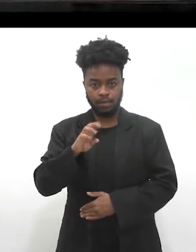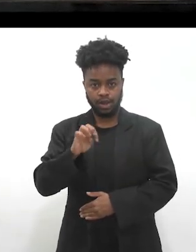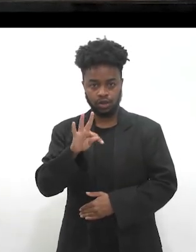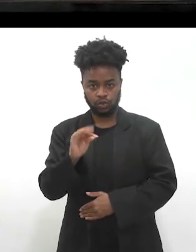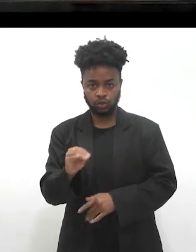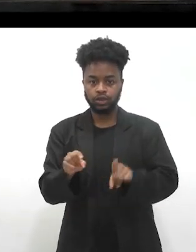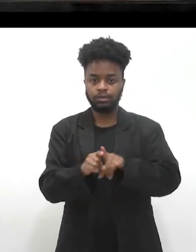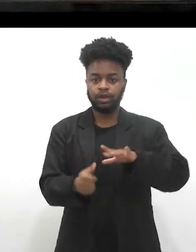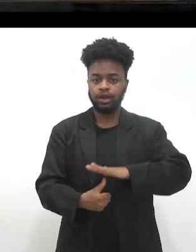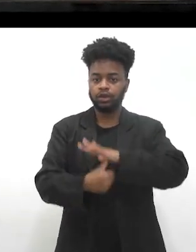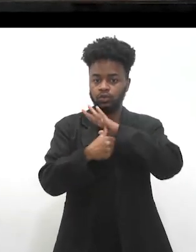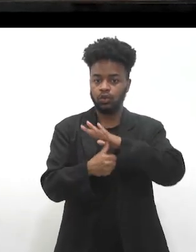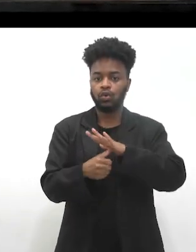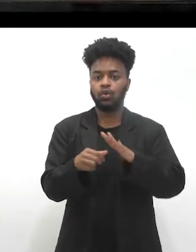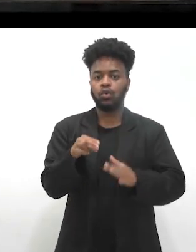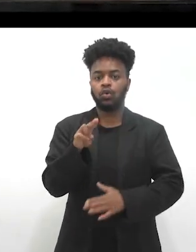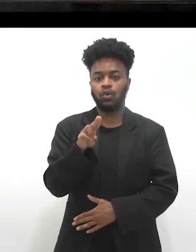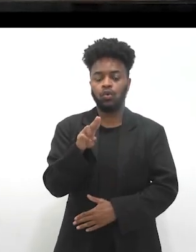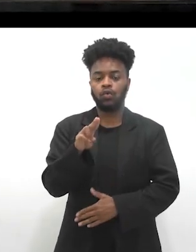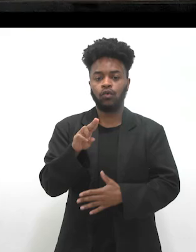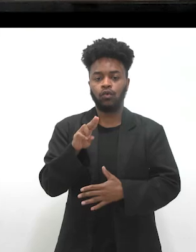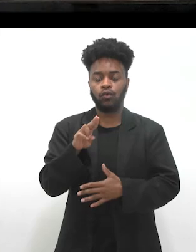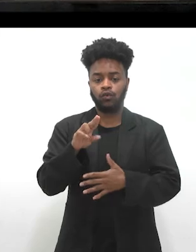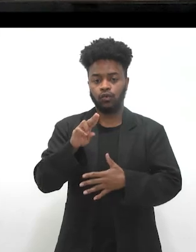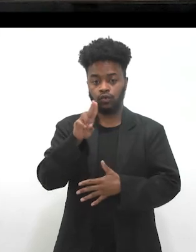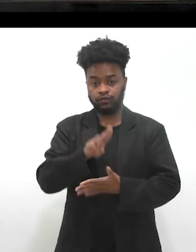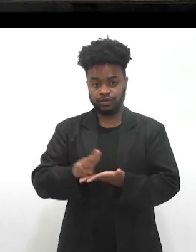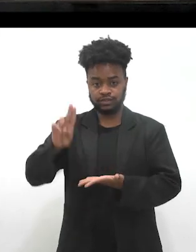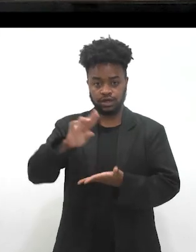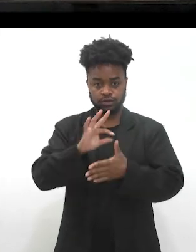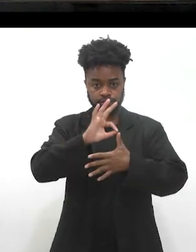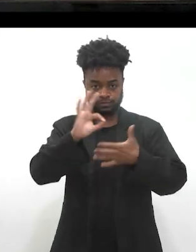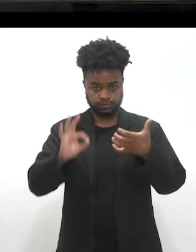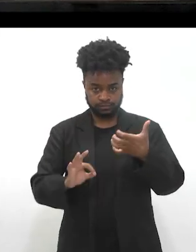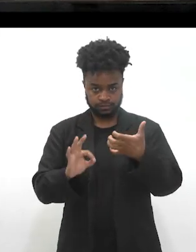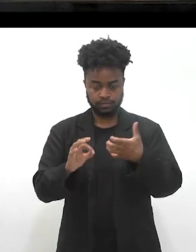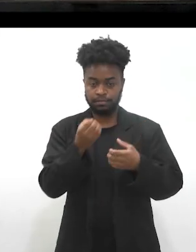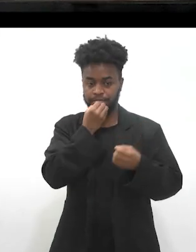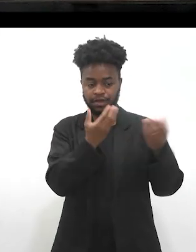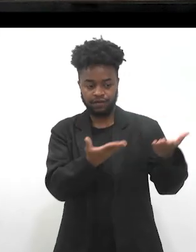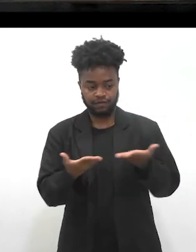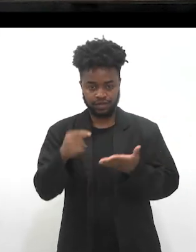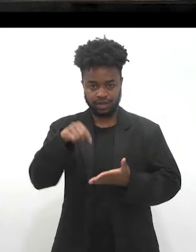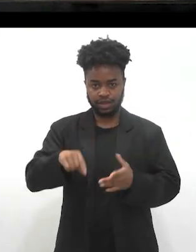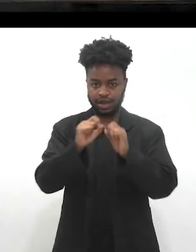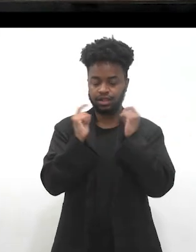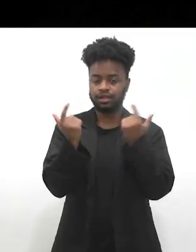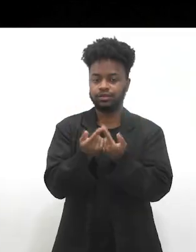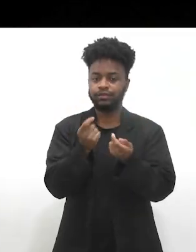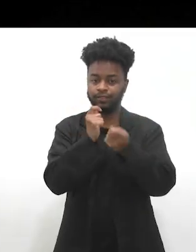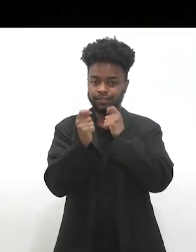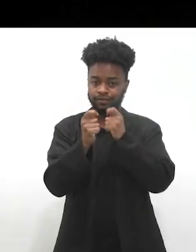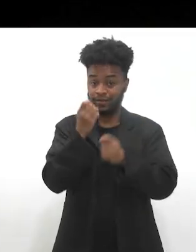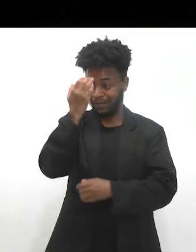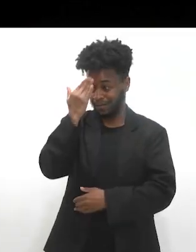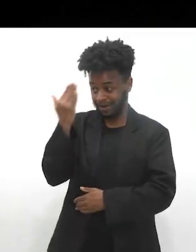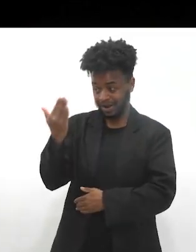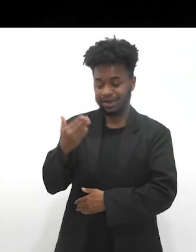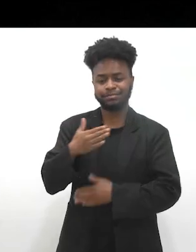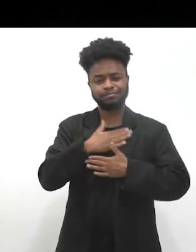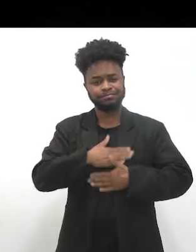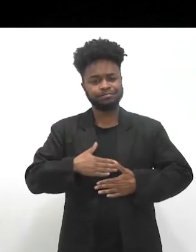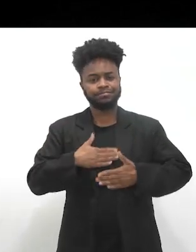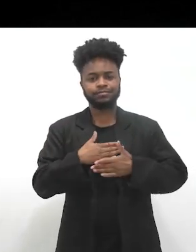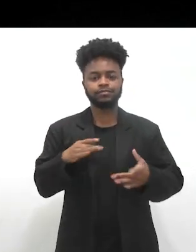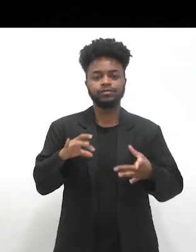é também reitor da Universidade Federal Rural do Rio de Janeiro. Seja muito bem-vindo ao Alerj Entrevista. Muito obrigado, Vicente. É